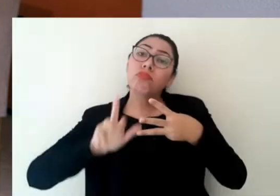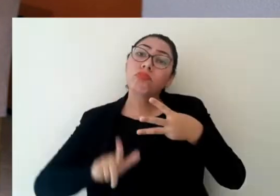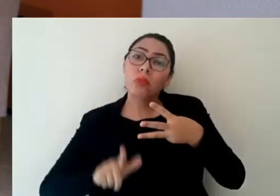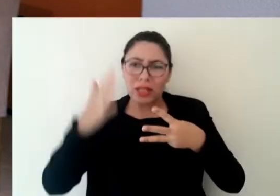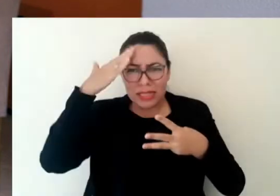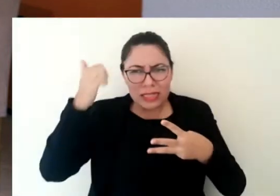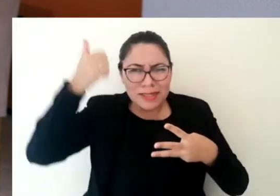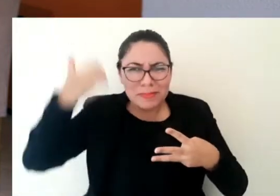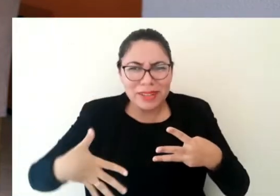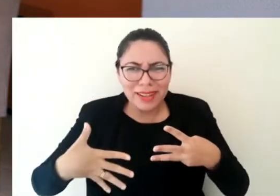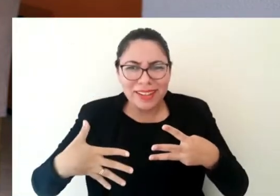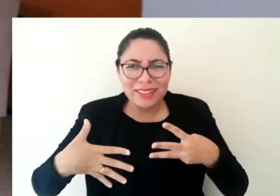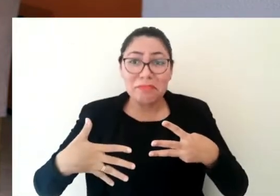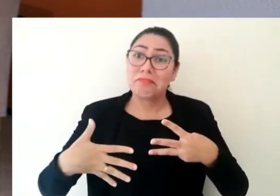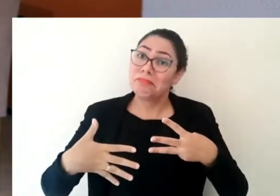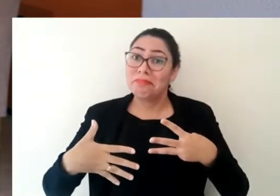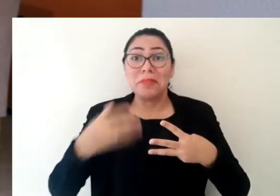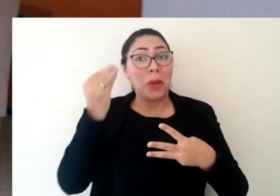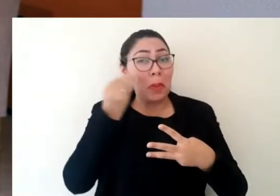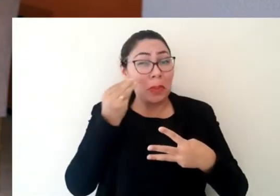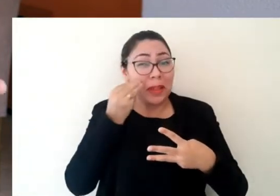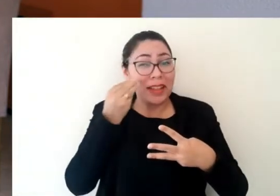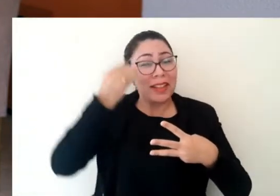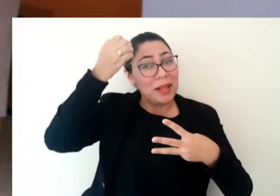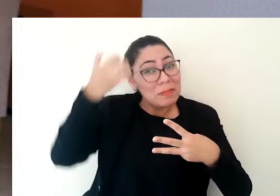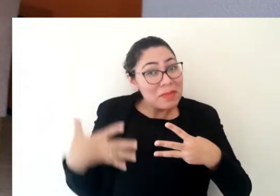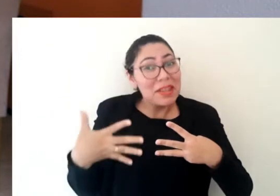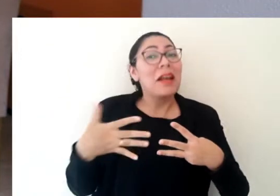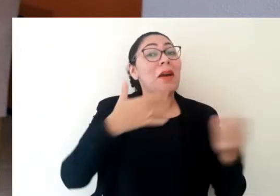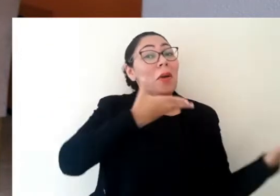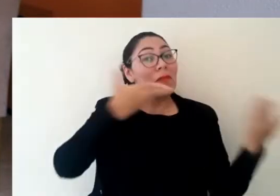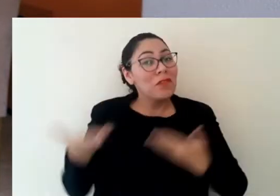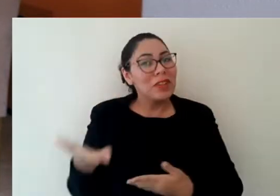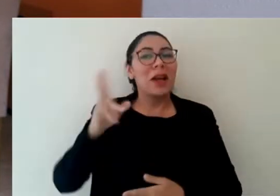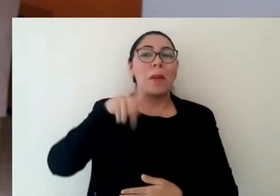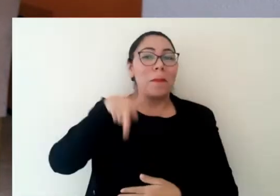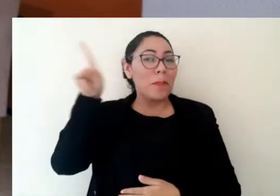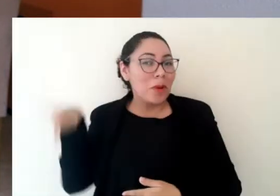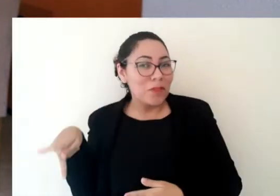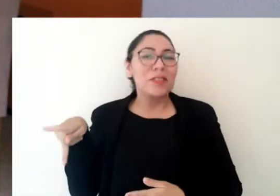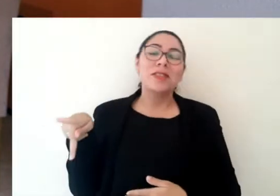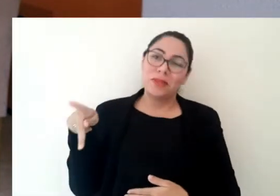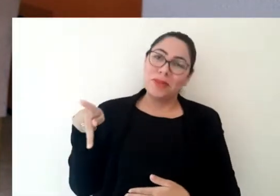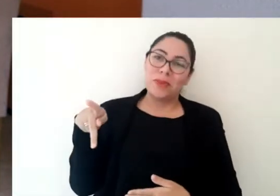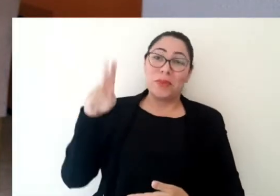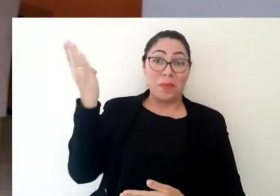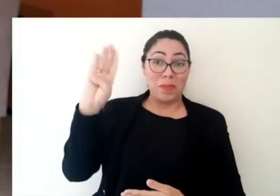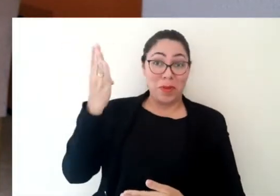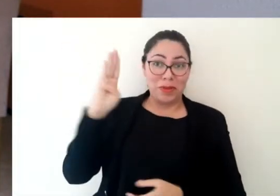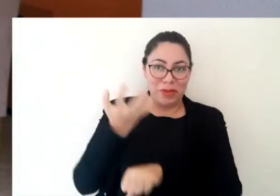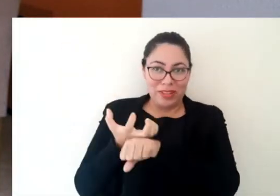conceitos? Endemia, epidemia, pandemia? Para tentar clarear um pouquinho essa questão, a gente tem a participação do professor Júlio Camilo,